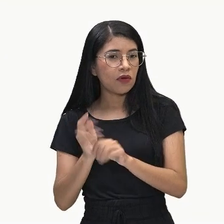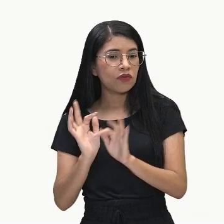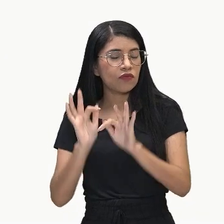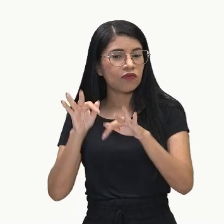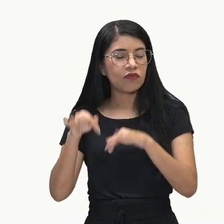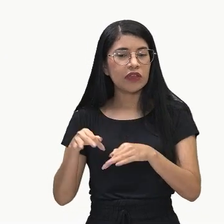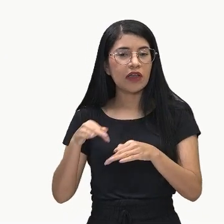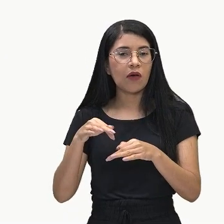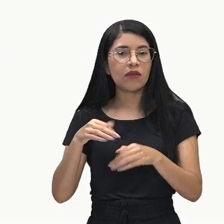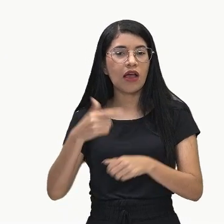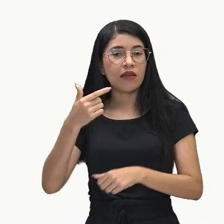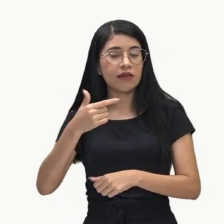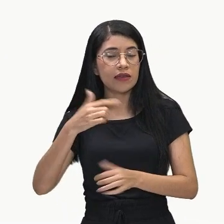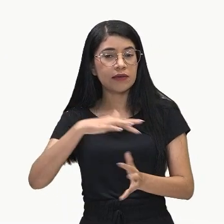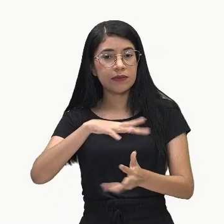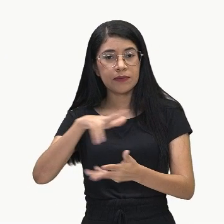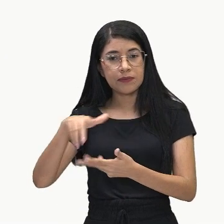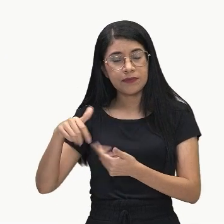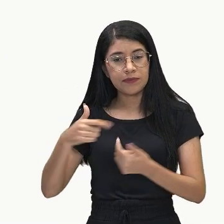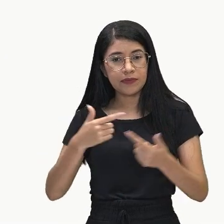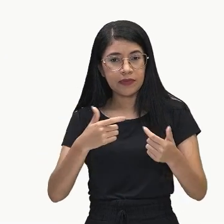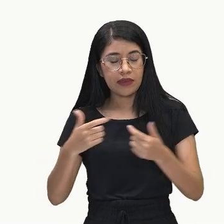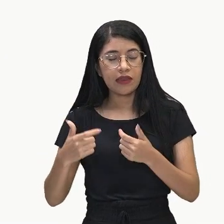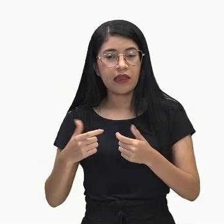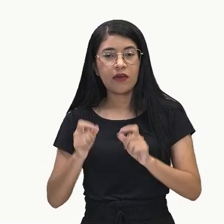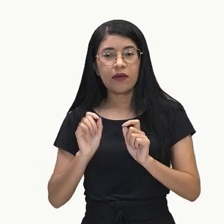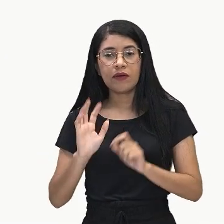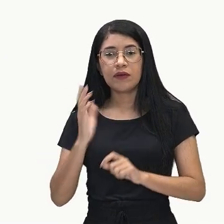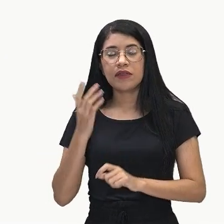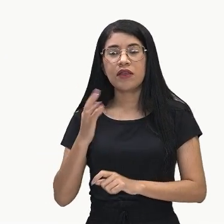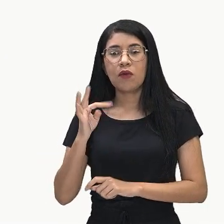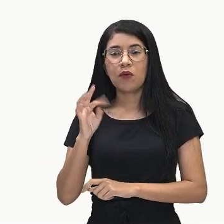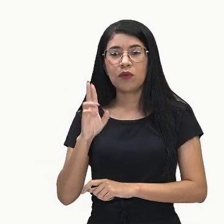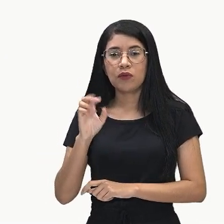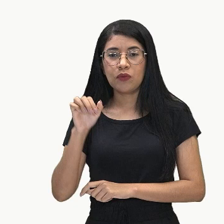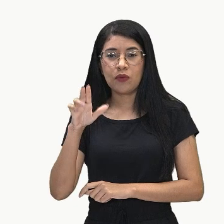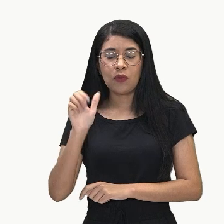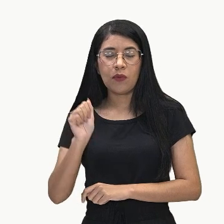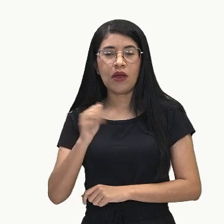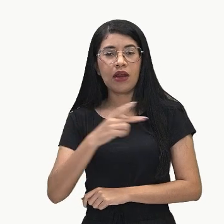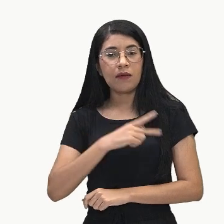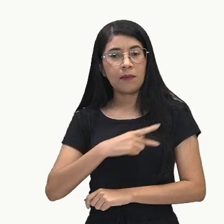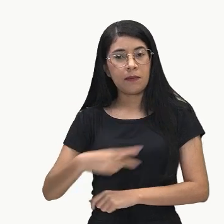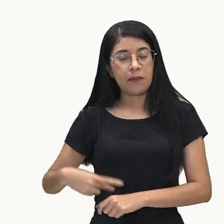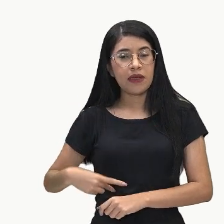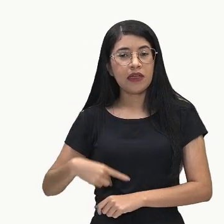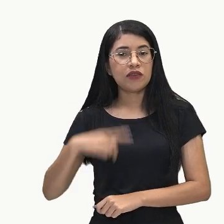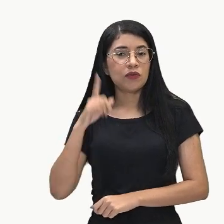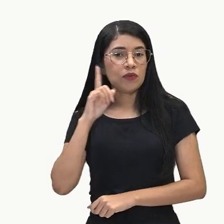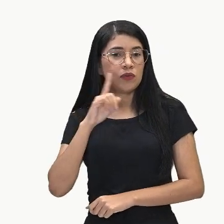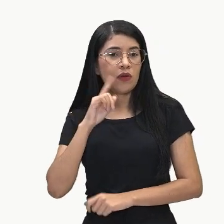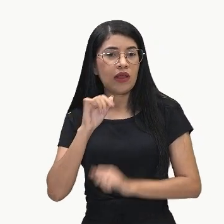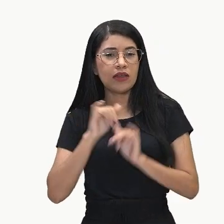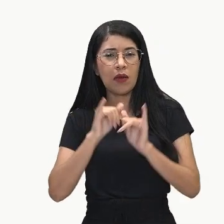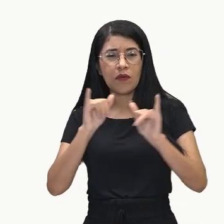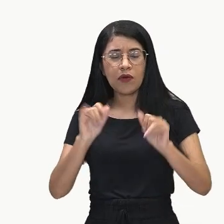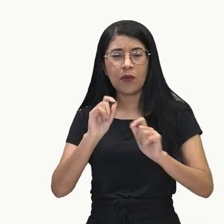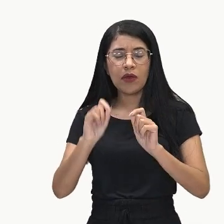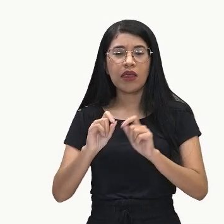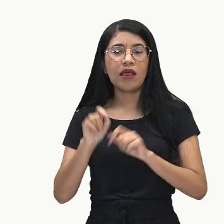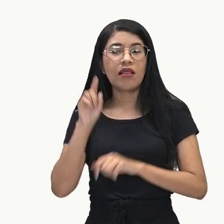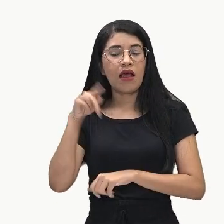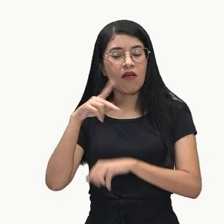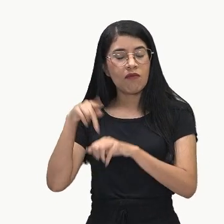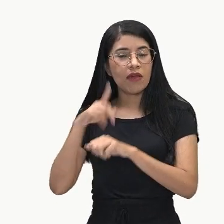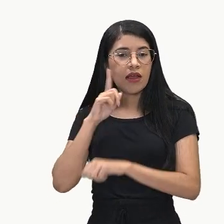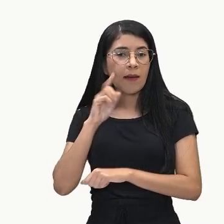Segunda Guerra Mundial, Truman, que na época era presidente norte-americano, declara que os Estados Unidos deveriam